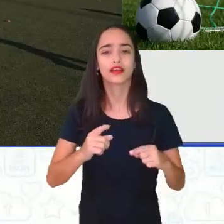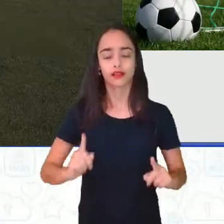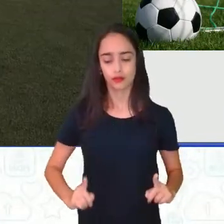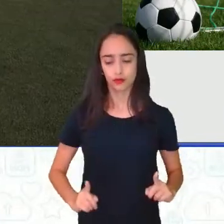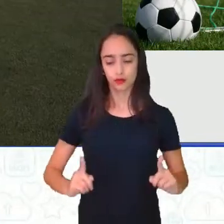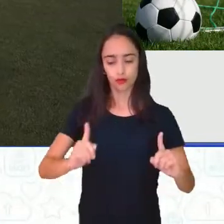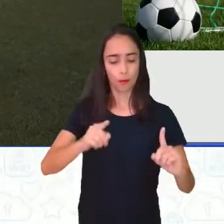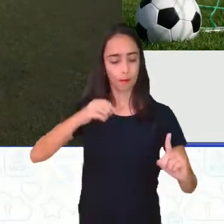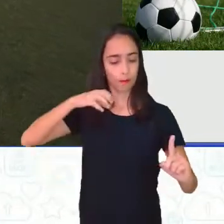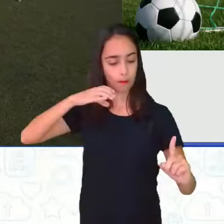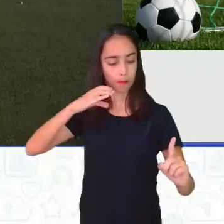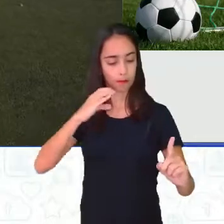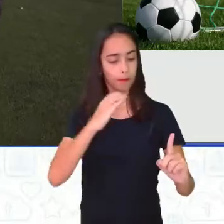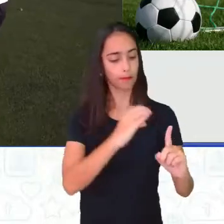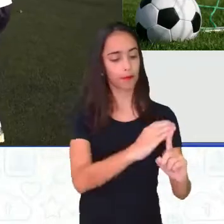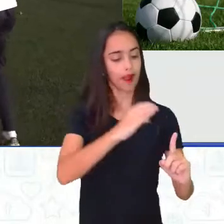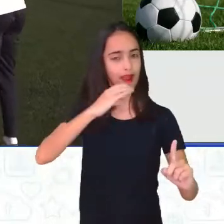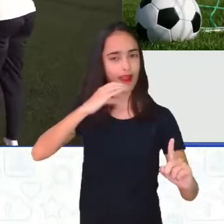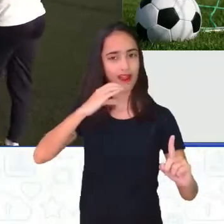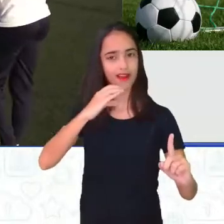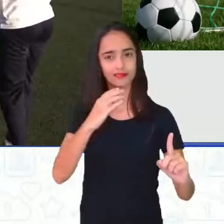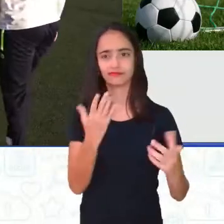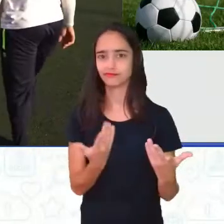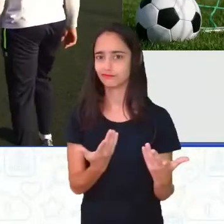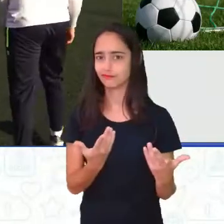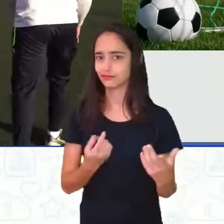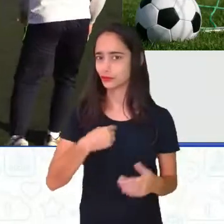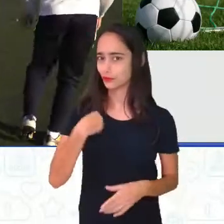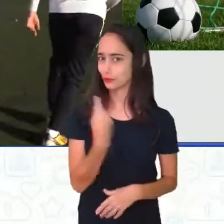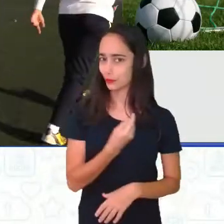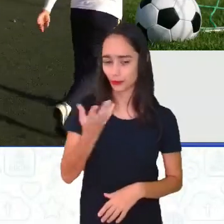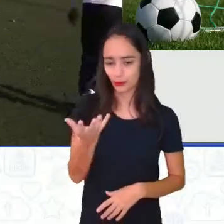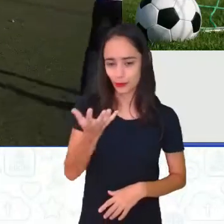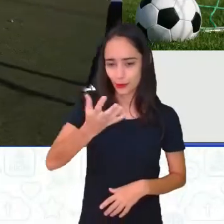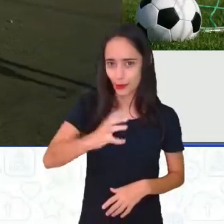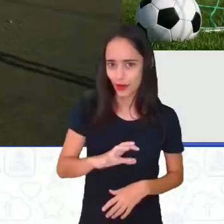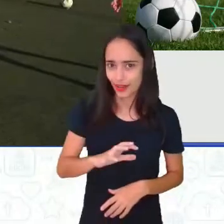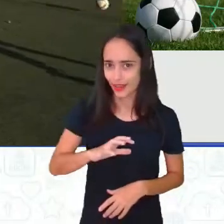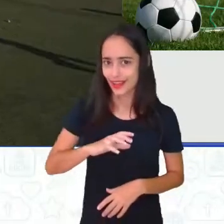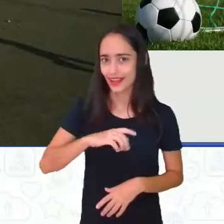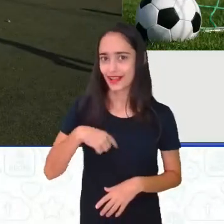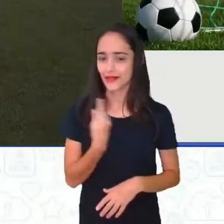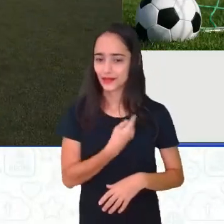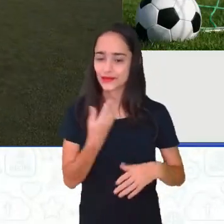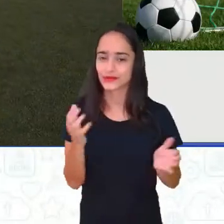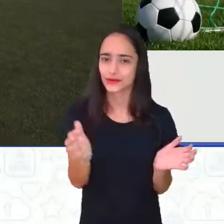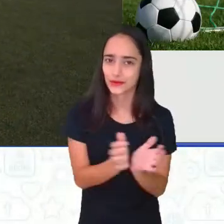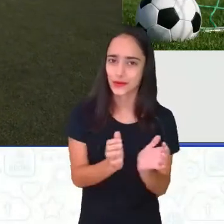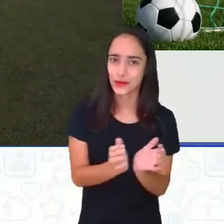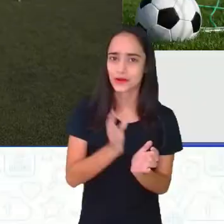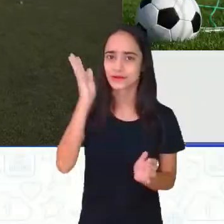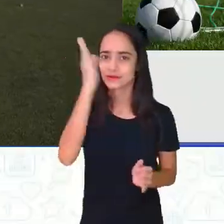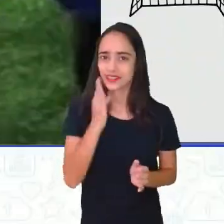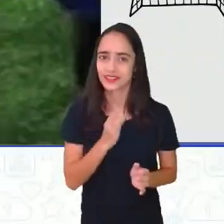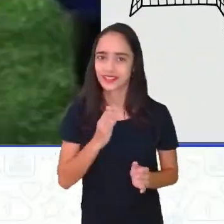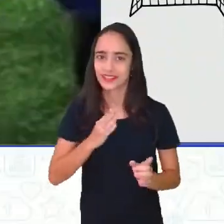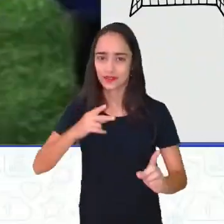trave. A gente não quer que nossos jogadores chutem na trave. Então,